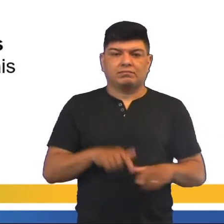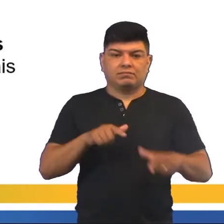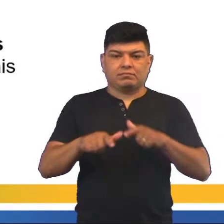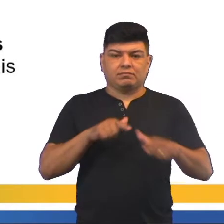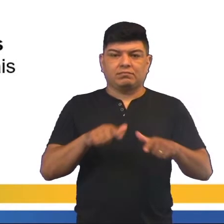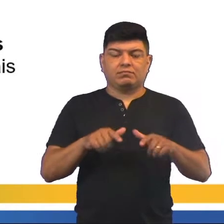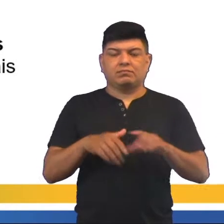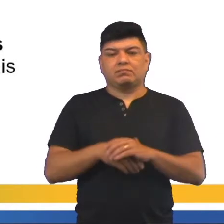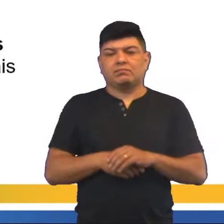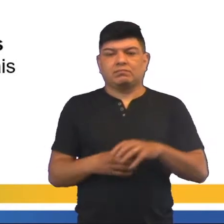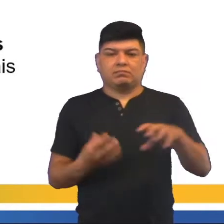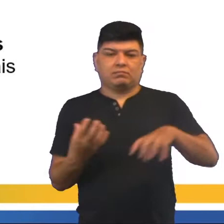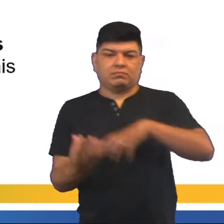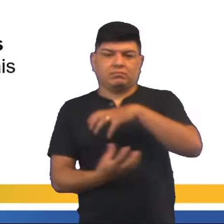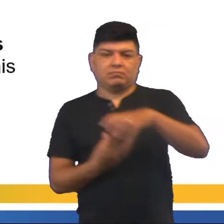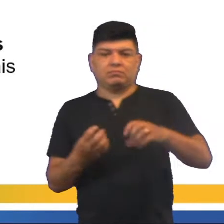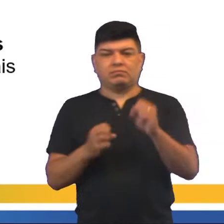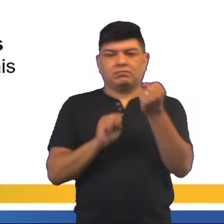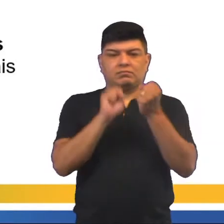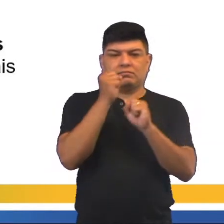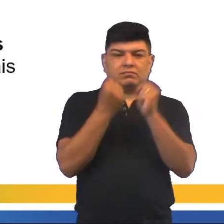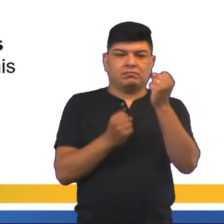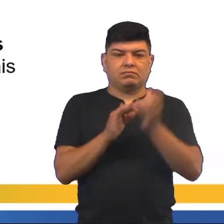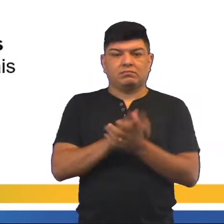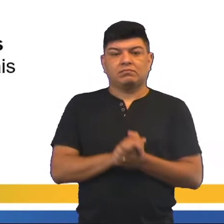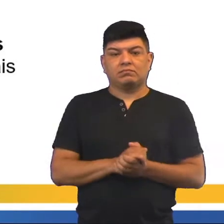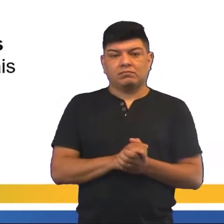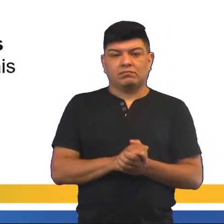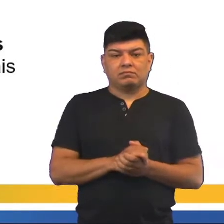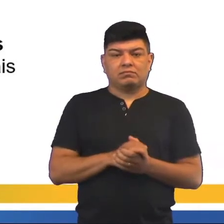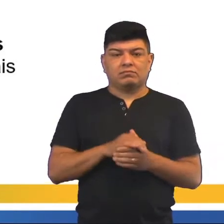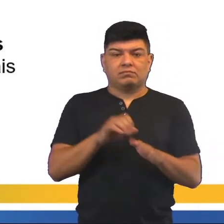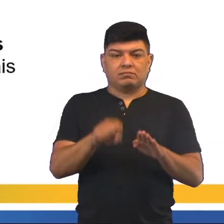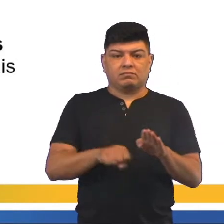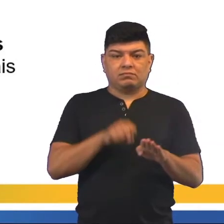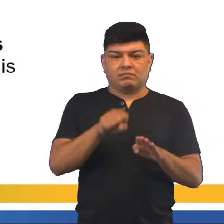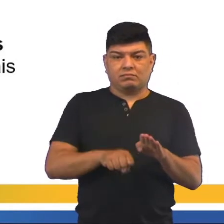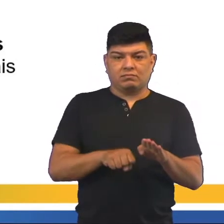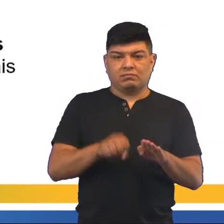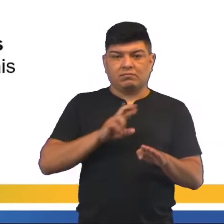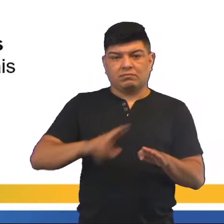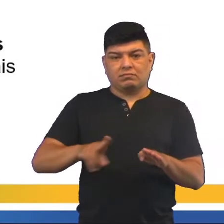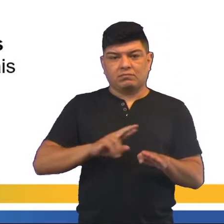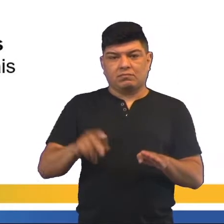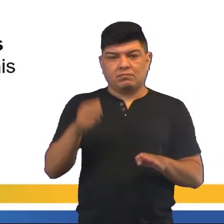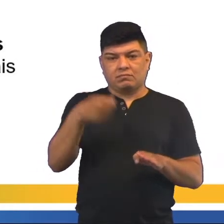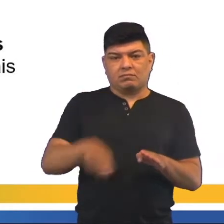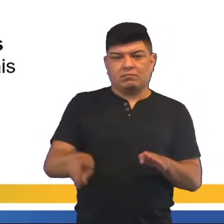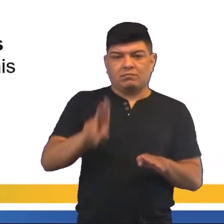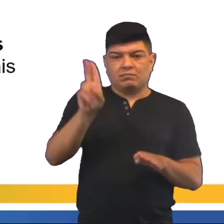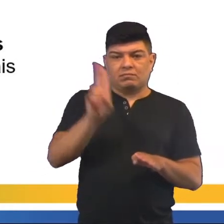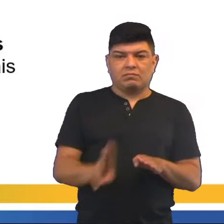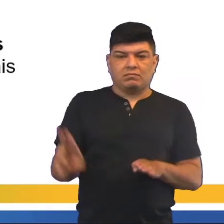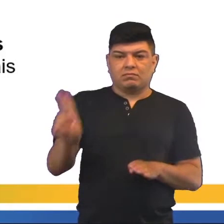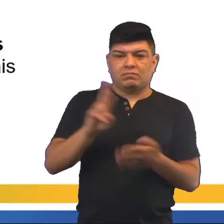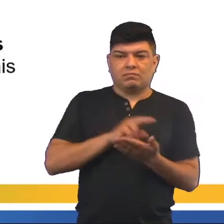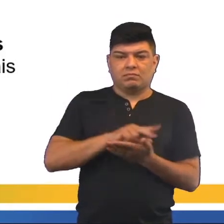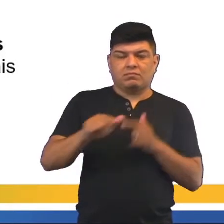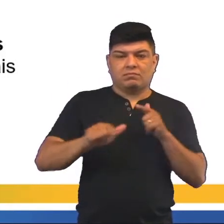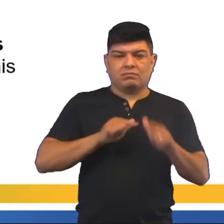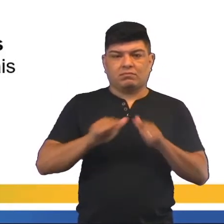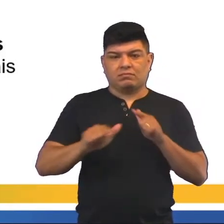O trabalhador na Revolução Industrial. Com a maquinofatura, não era mais necessária a utilização de